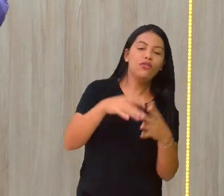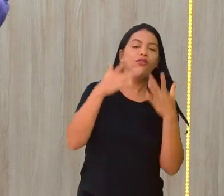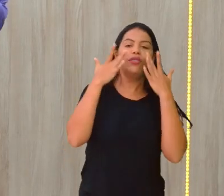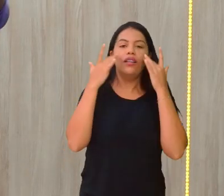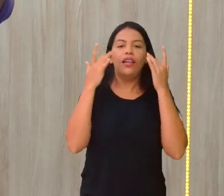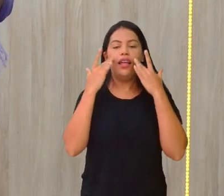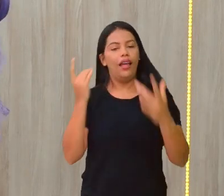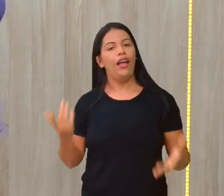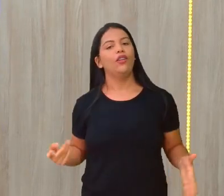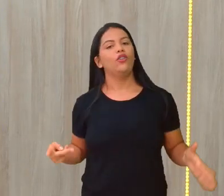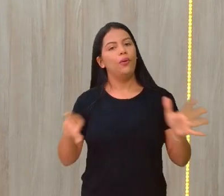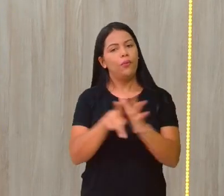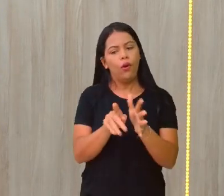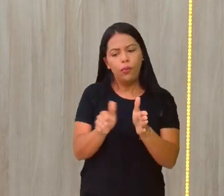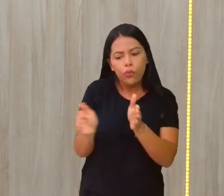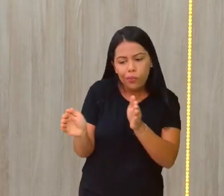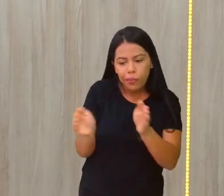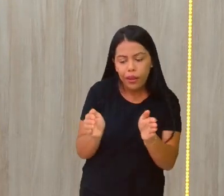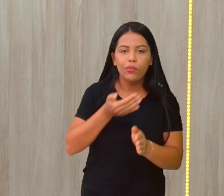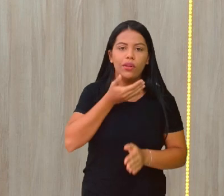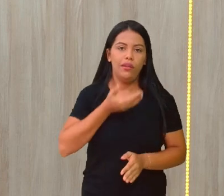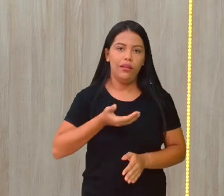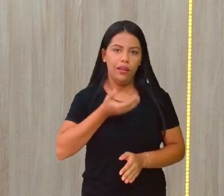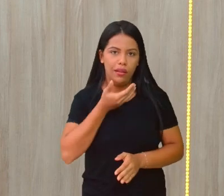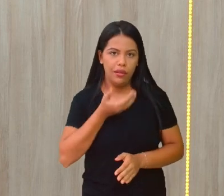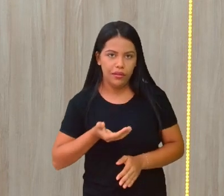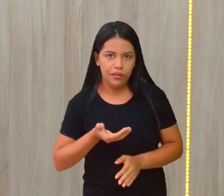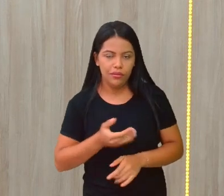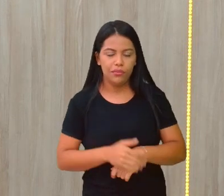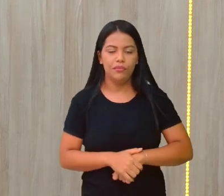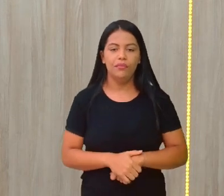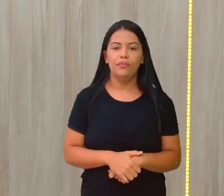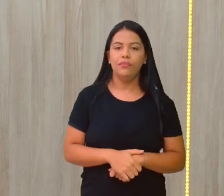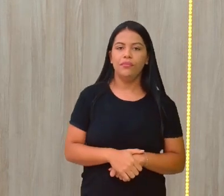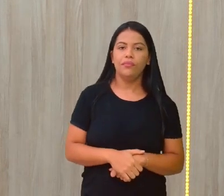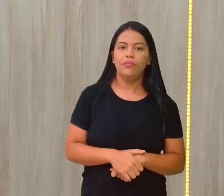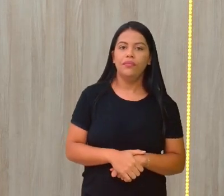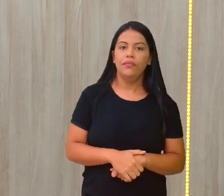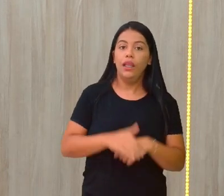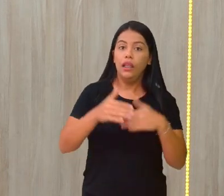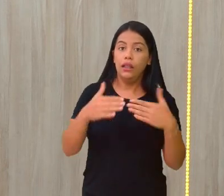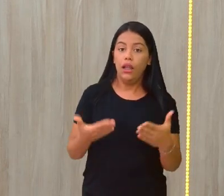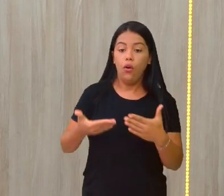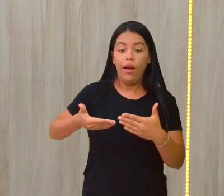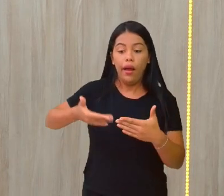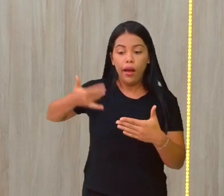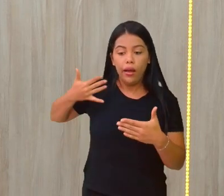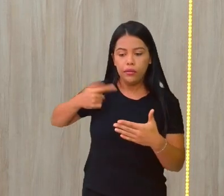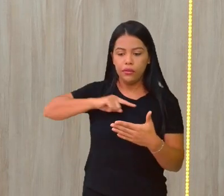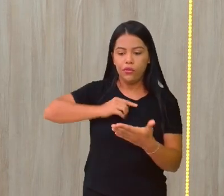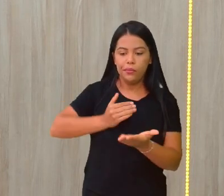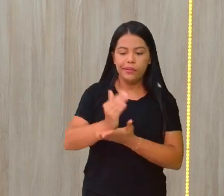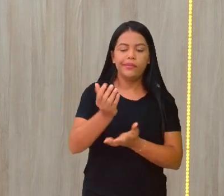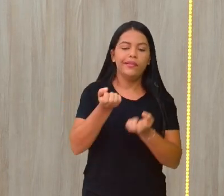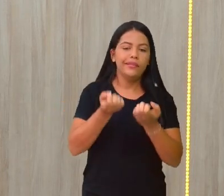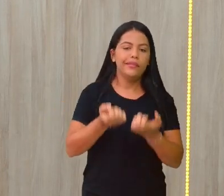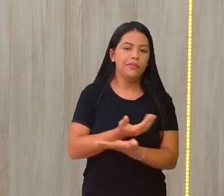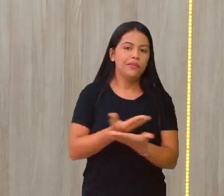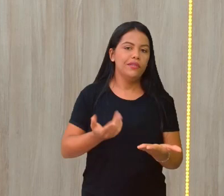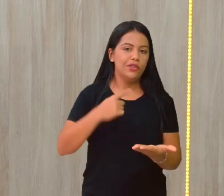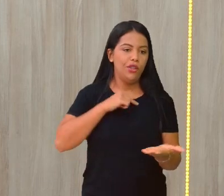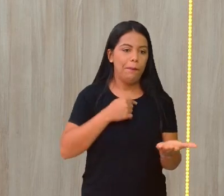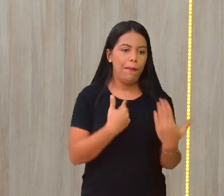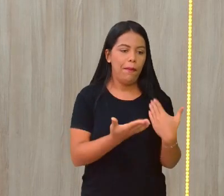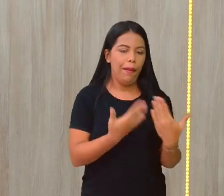cênicos do ciclo natalino, né? E de antemão já é bem legal a gente conversar